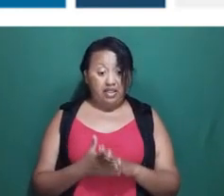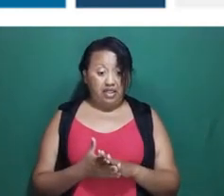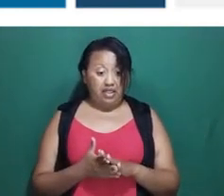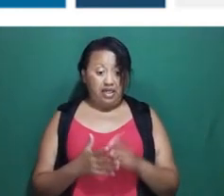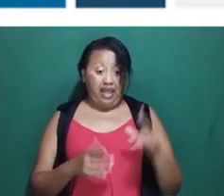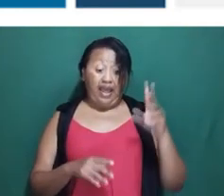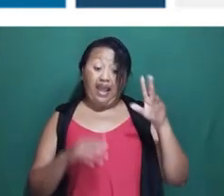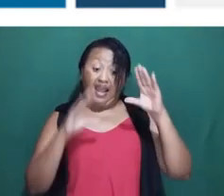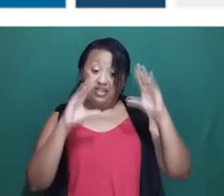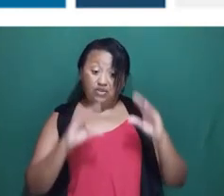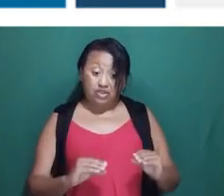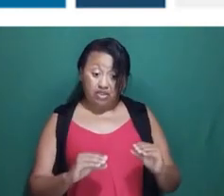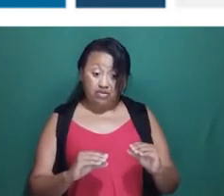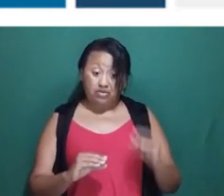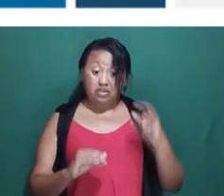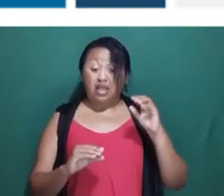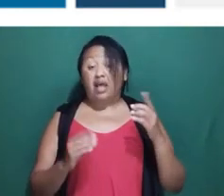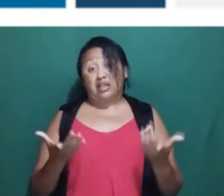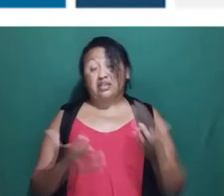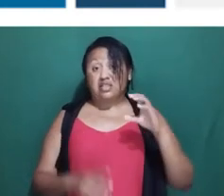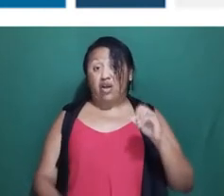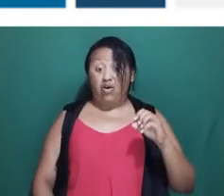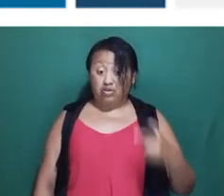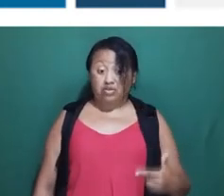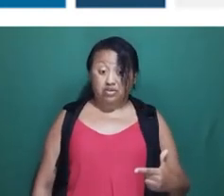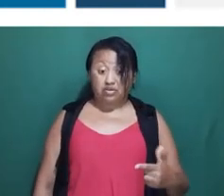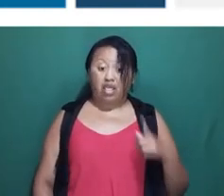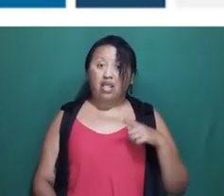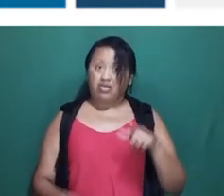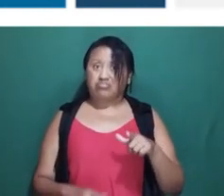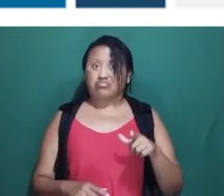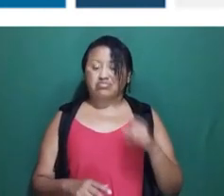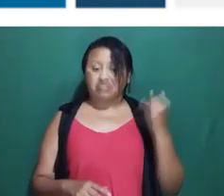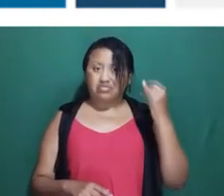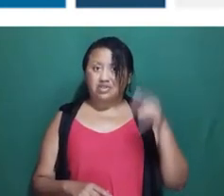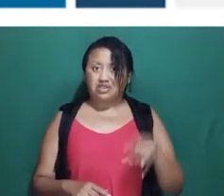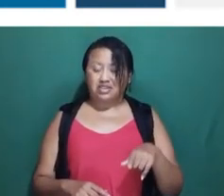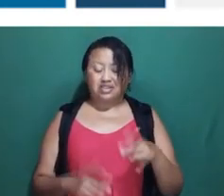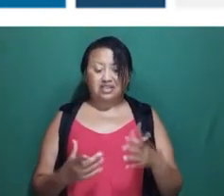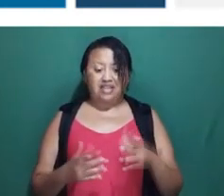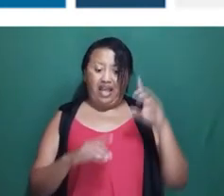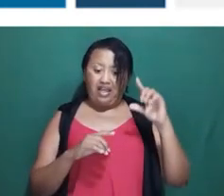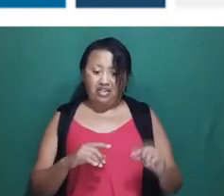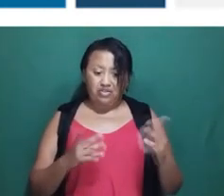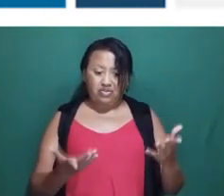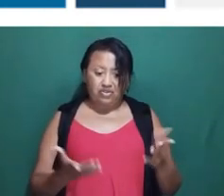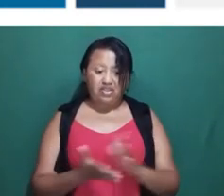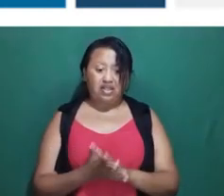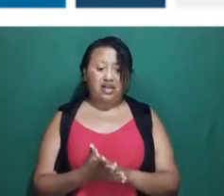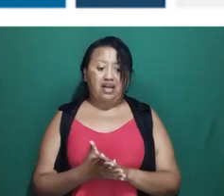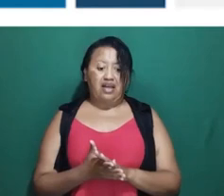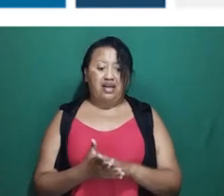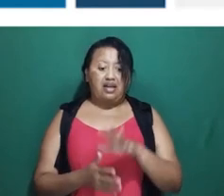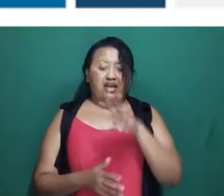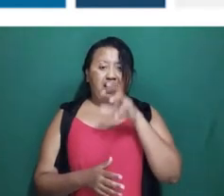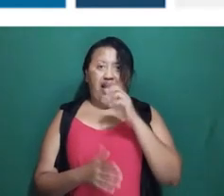né redução das emissões CO2 Esse daí tem um grande papel reduzir as emissões de gases de efeito estufa